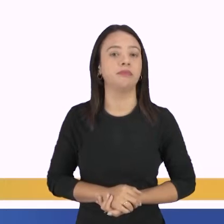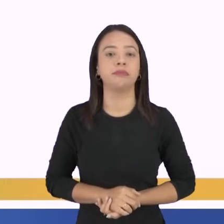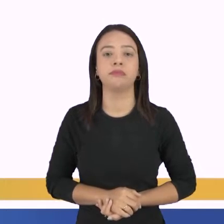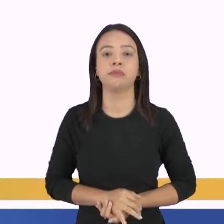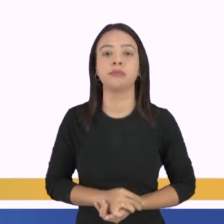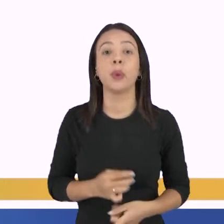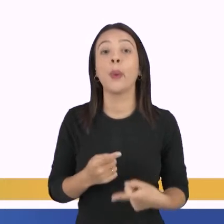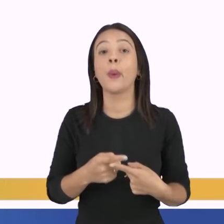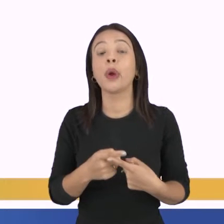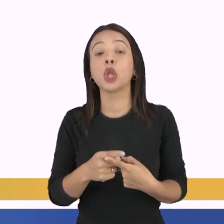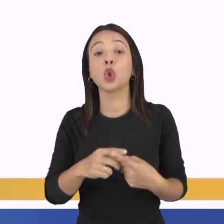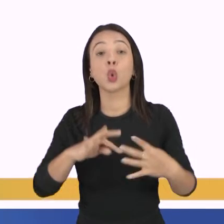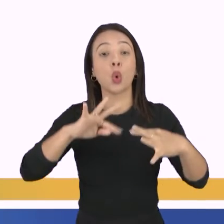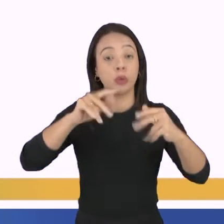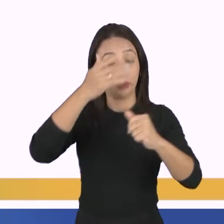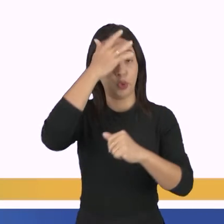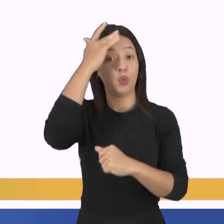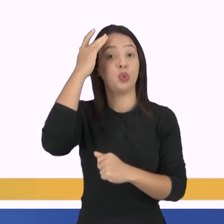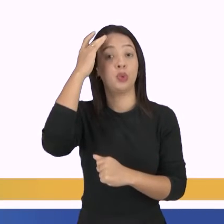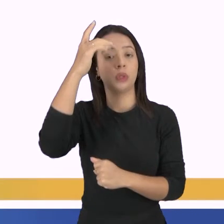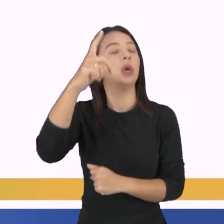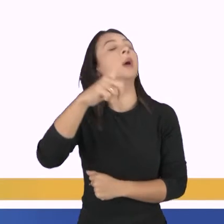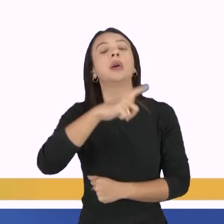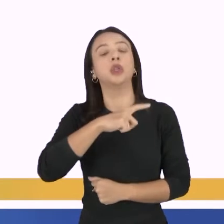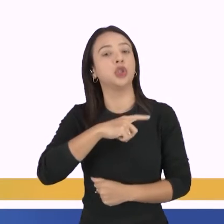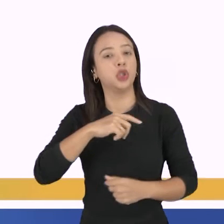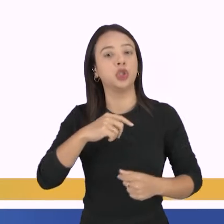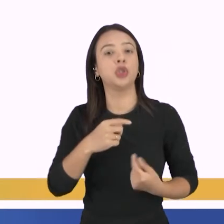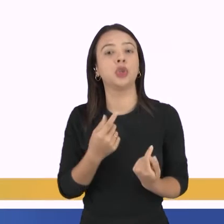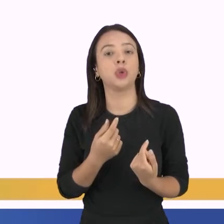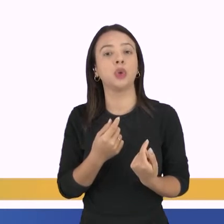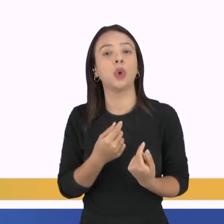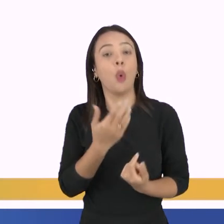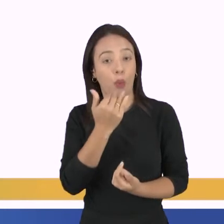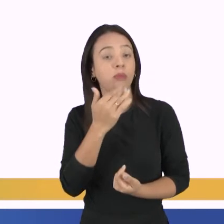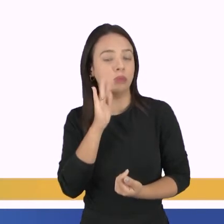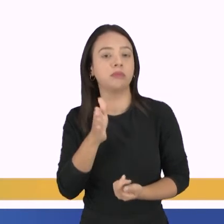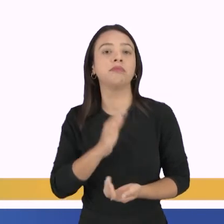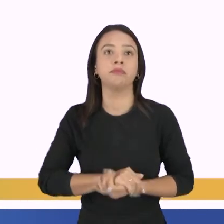nenhum membro dessa comunidade passava necessidade, passava fome, né.